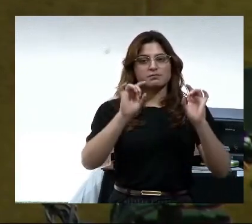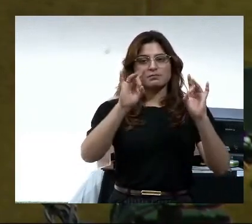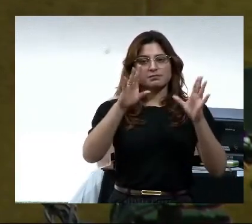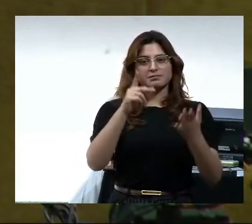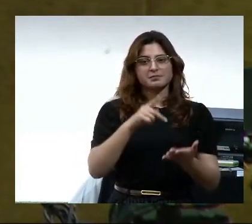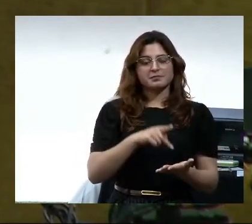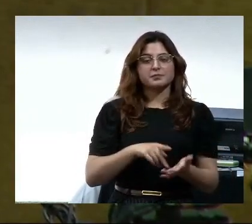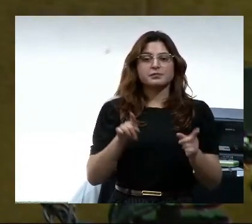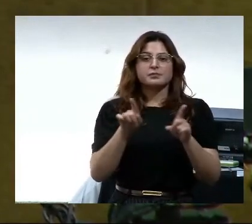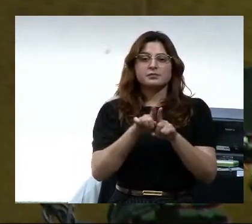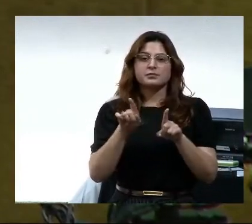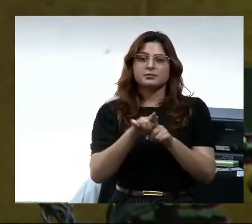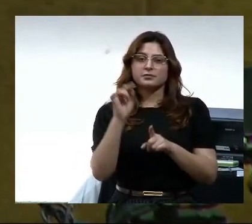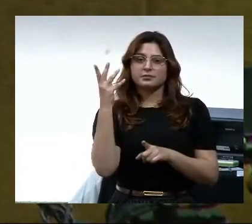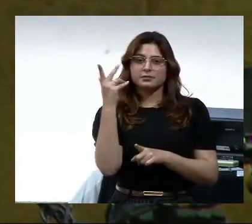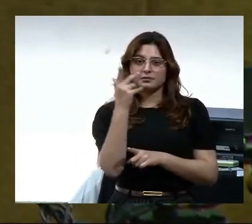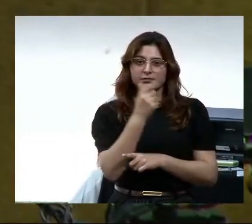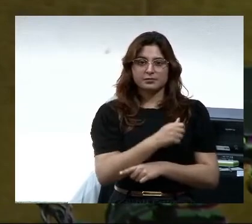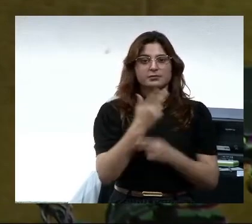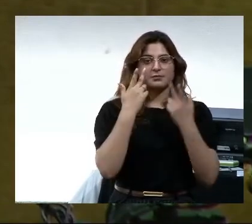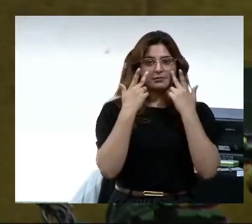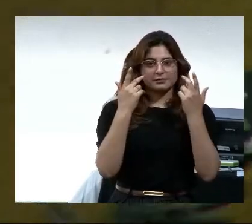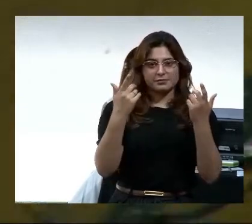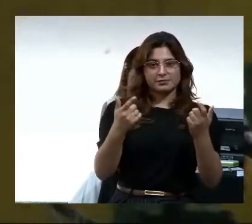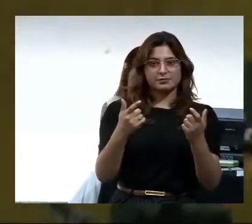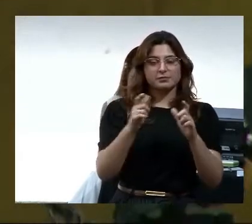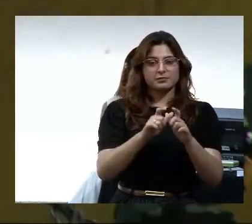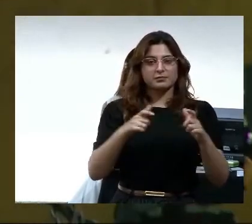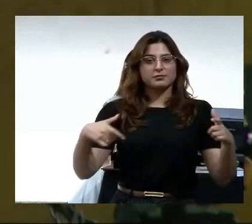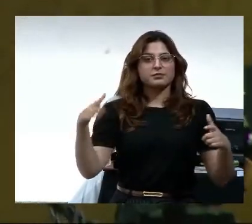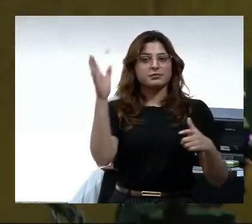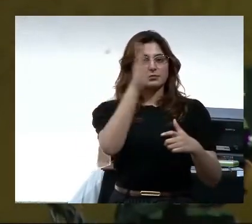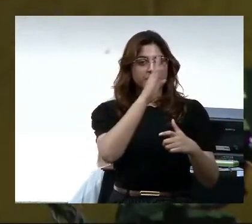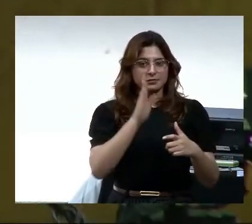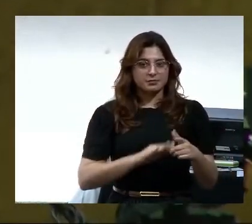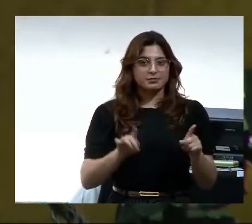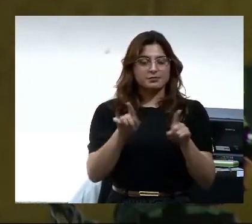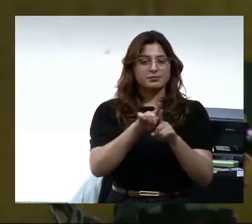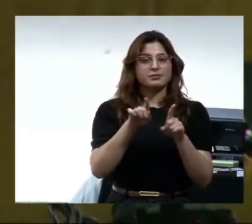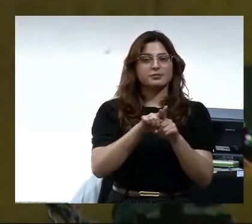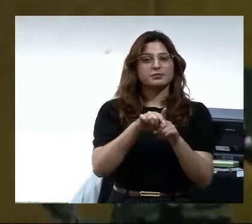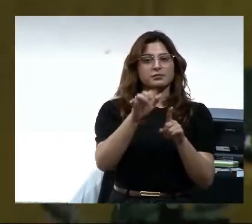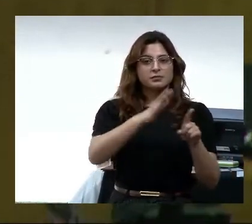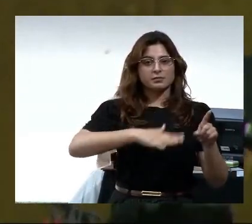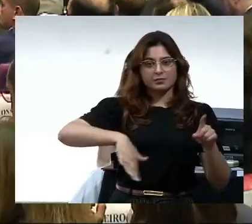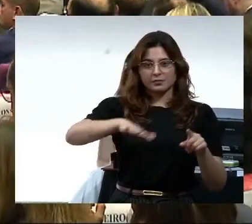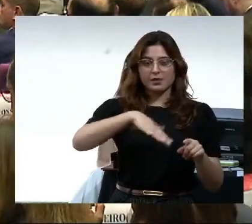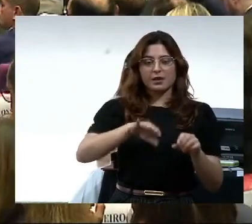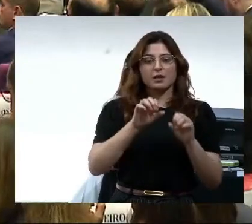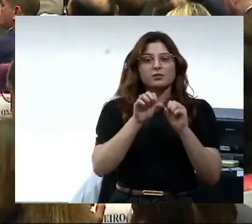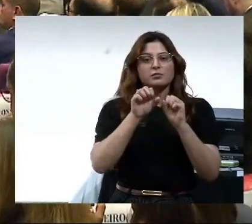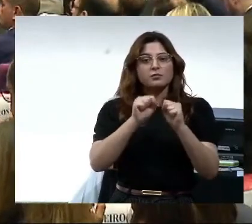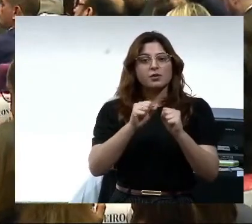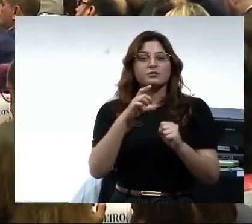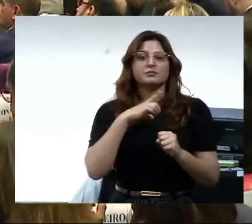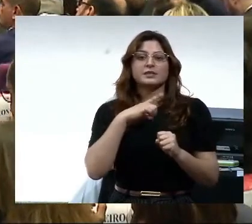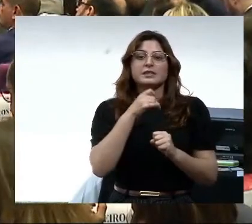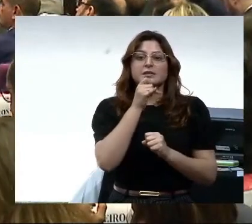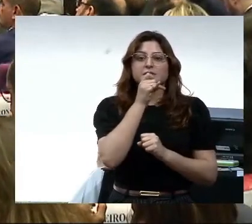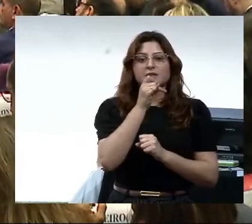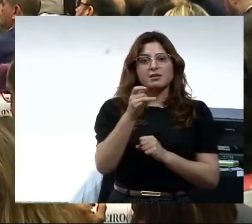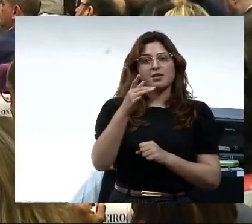belezas naturais, a grandeza do Brasil e o nosso potencial como nação só podem se realizar com a